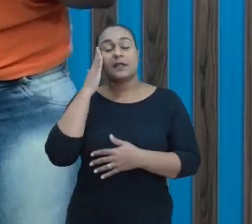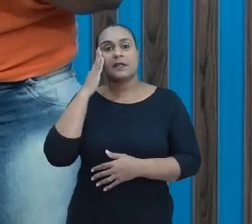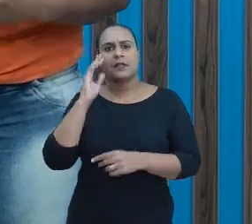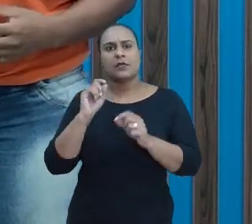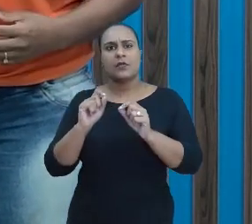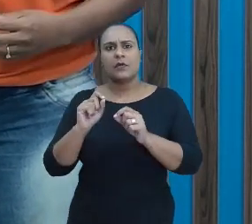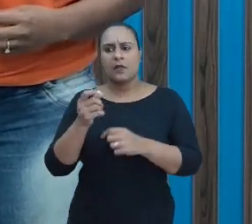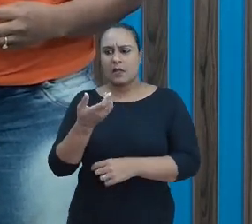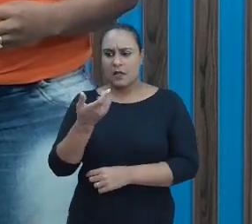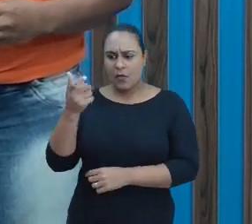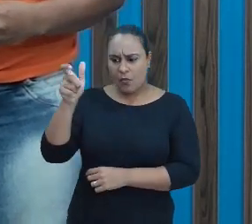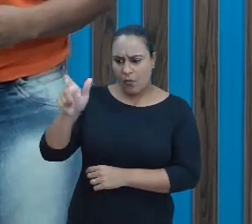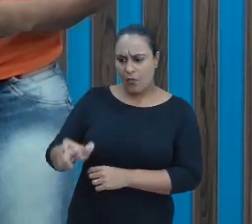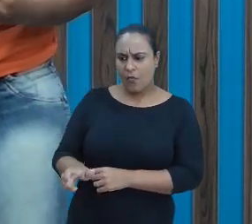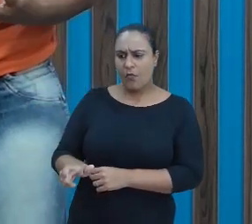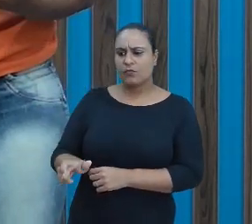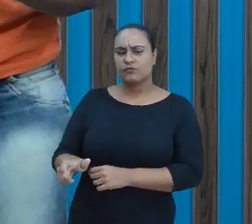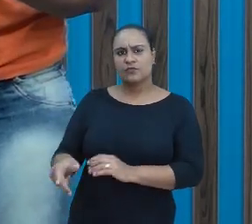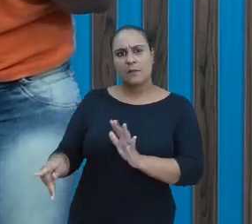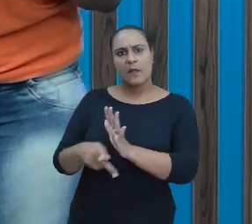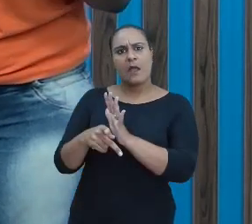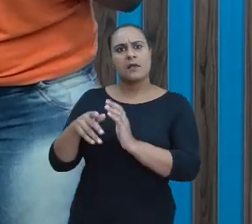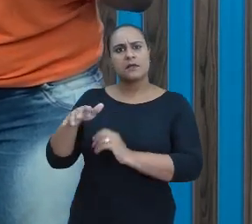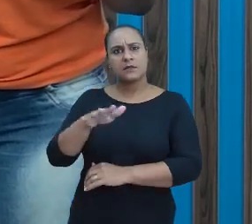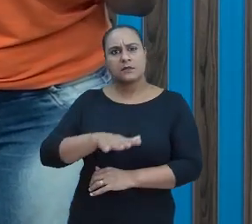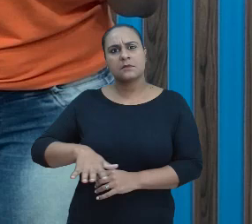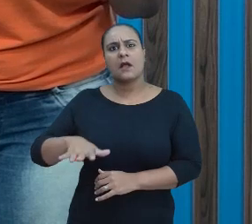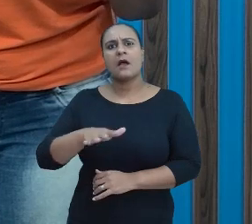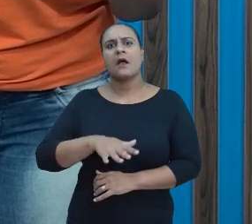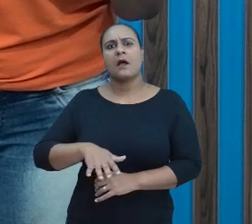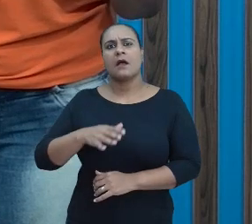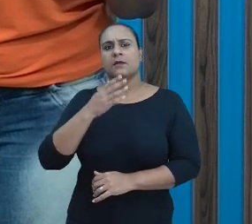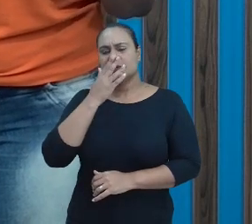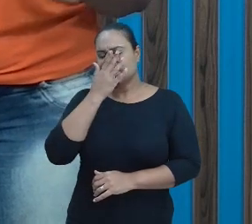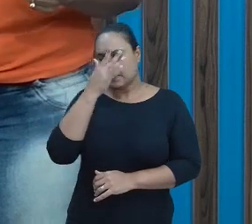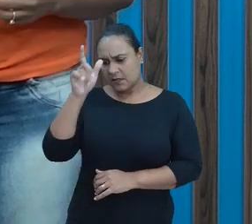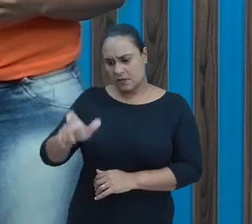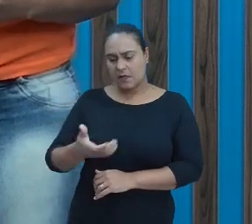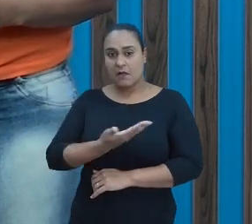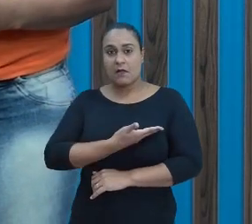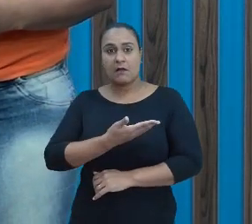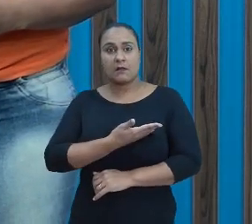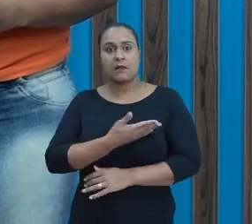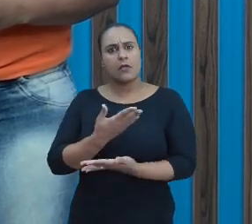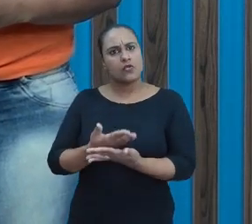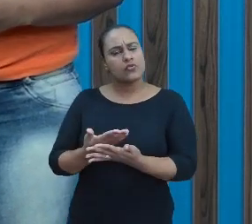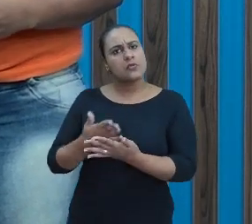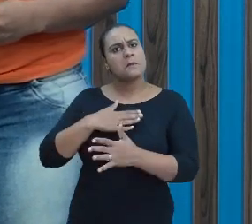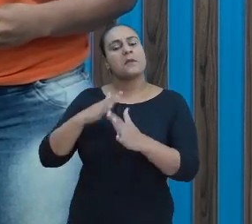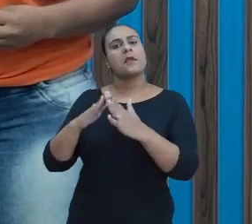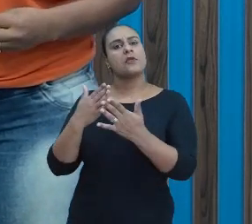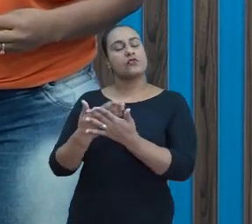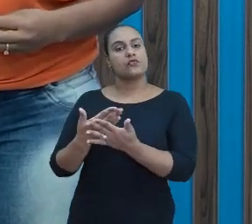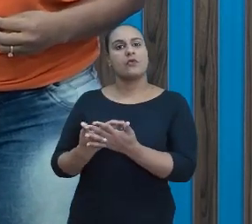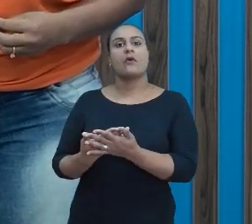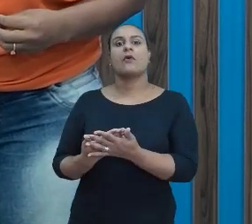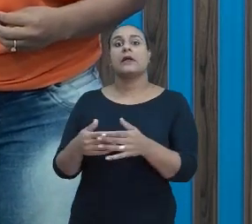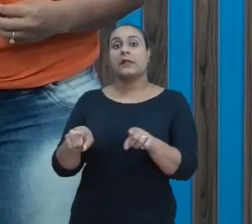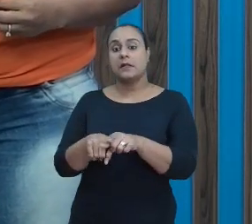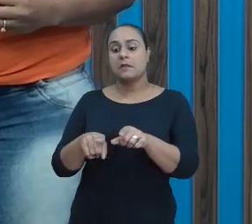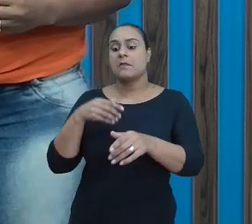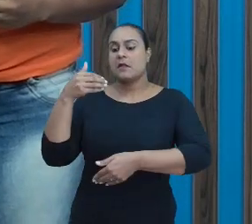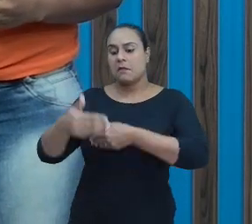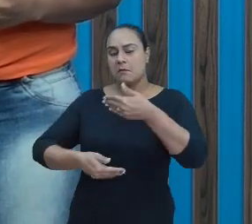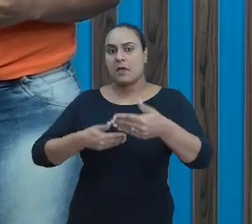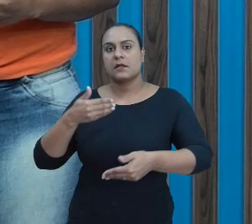pertence àquele espaço, o outro também, aquele coleguinha, ele estuda na minha escola, ele também